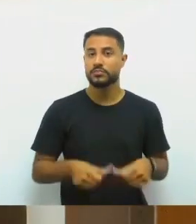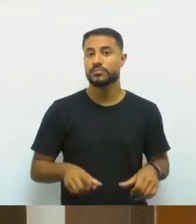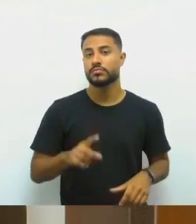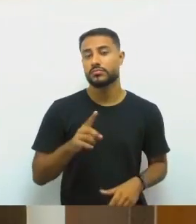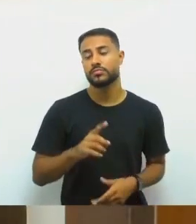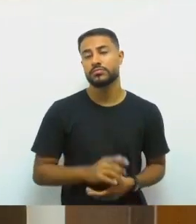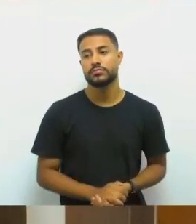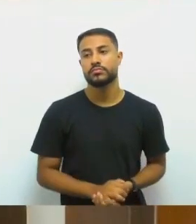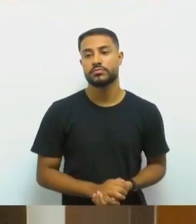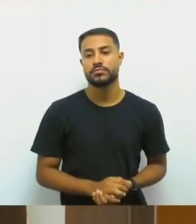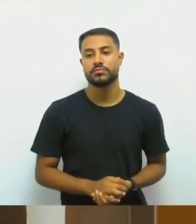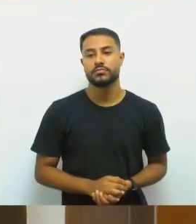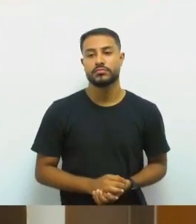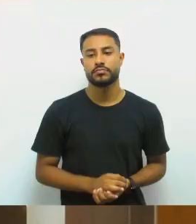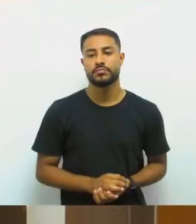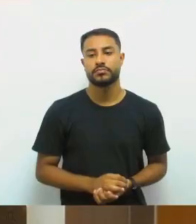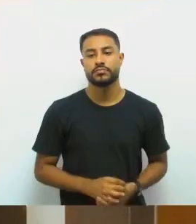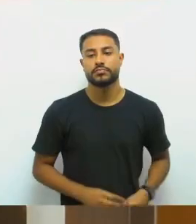aqui